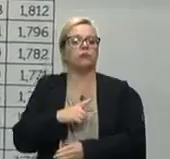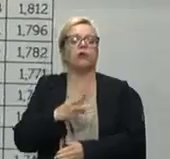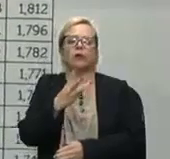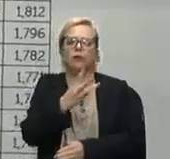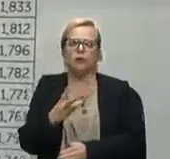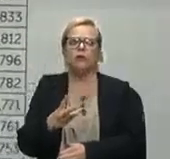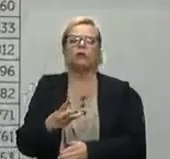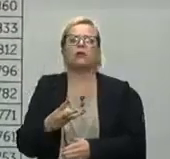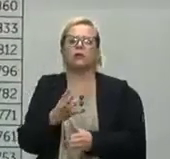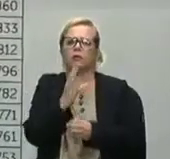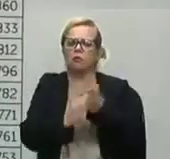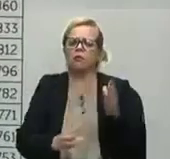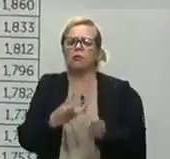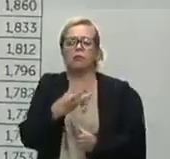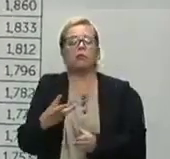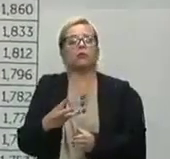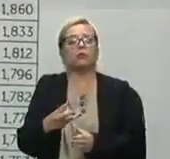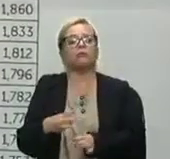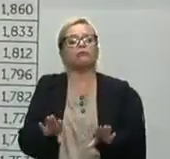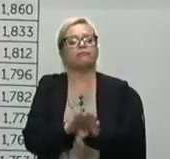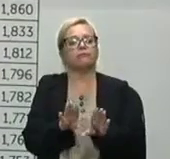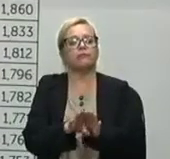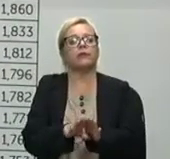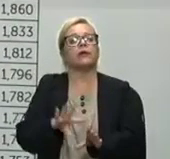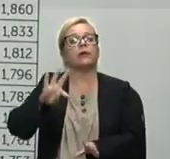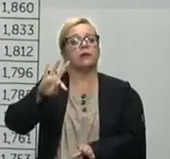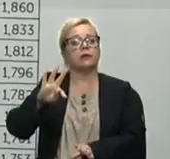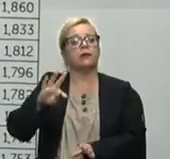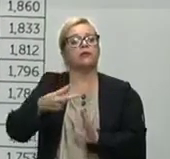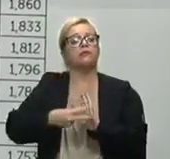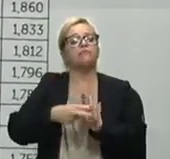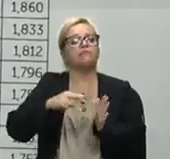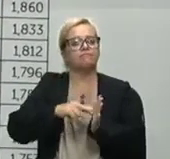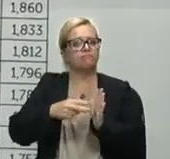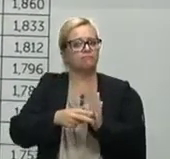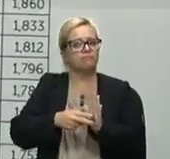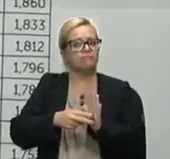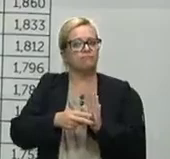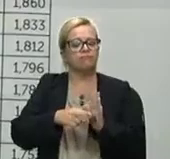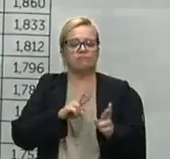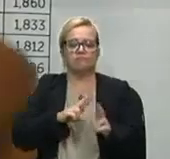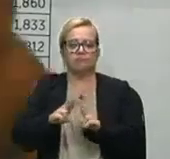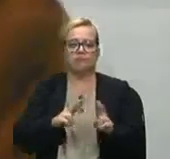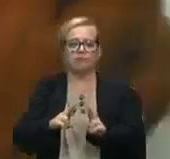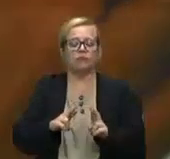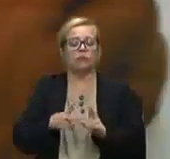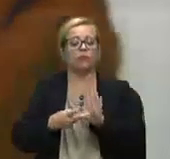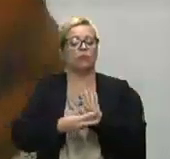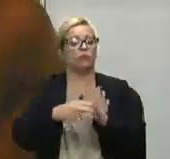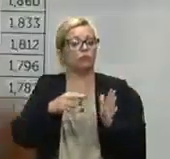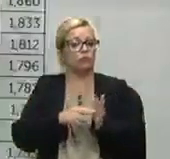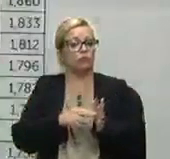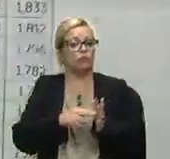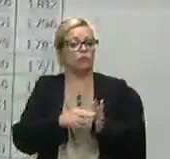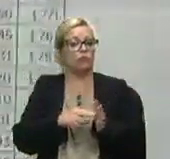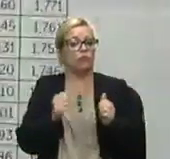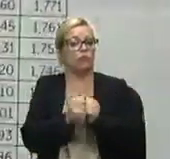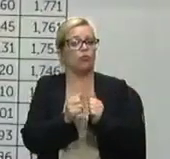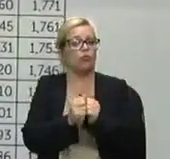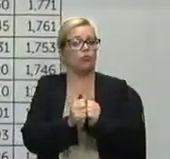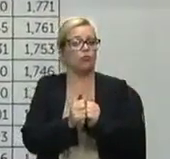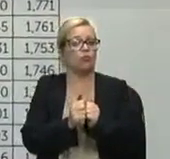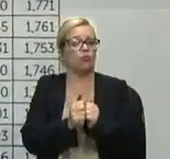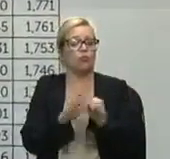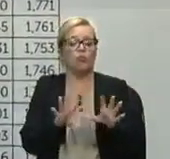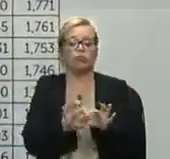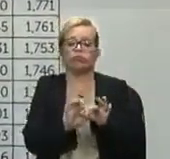aula de hoje, é a tabela T de significância. Então, eu relaciono nível de significância com graus